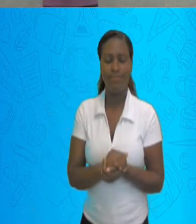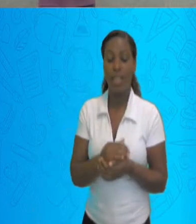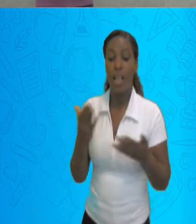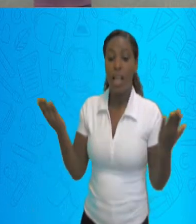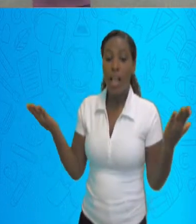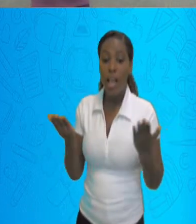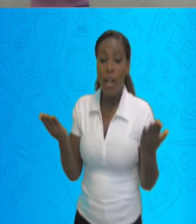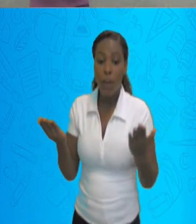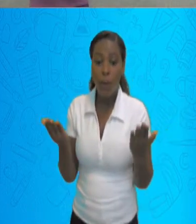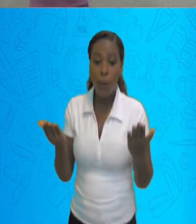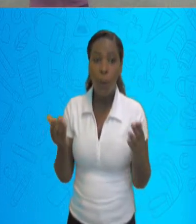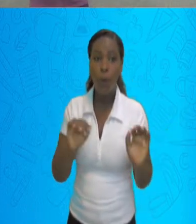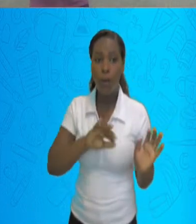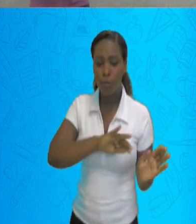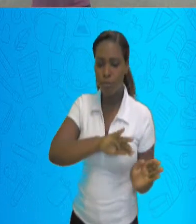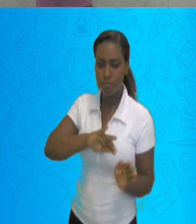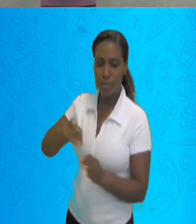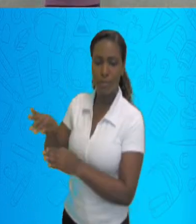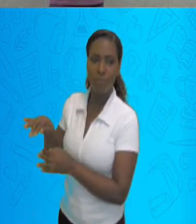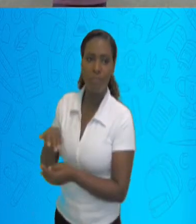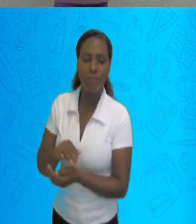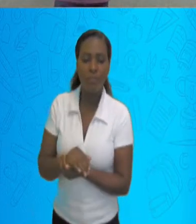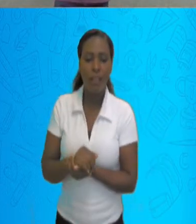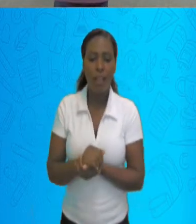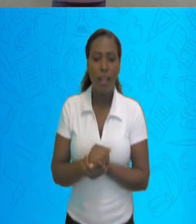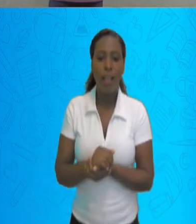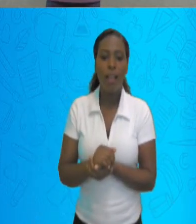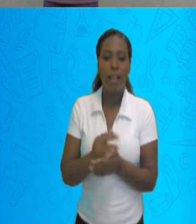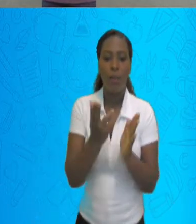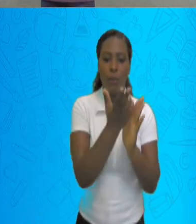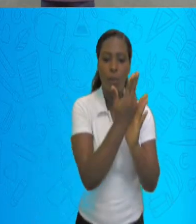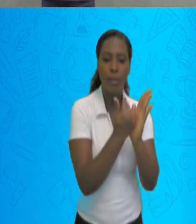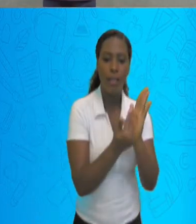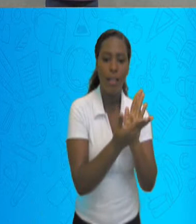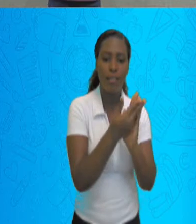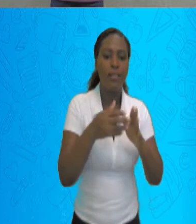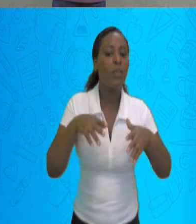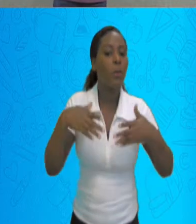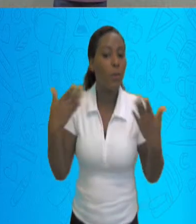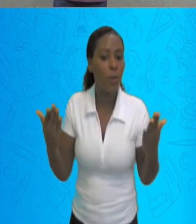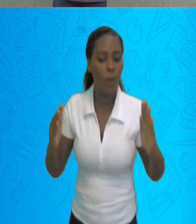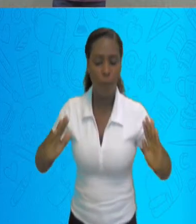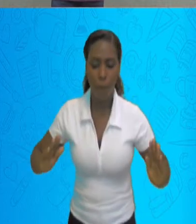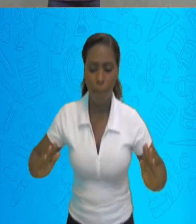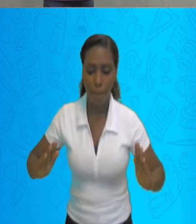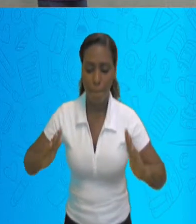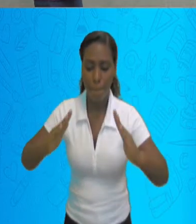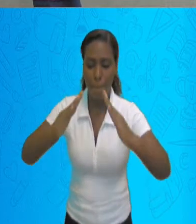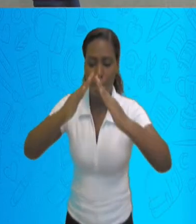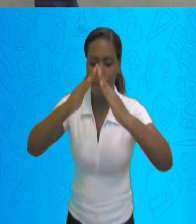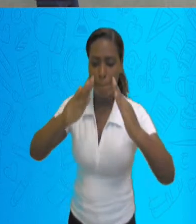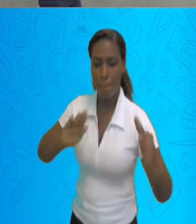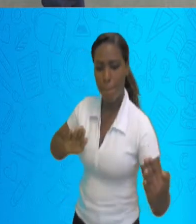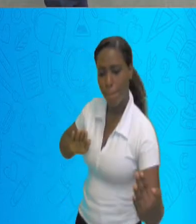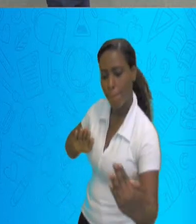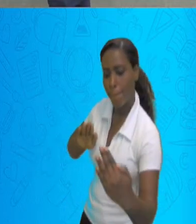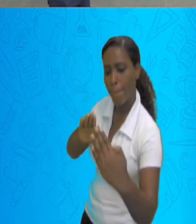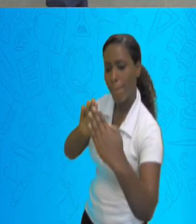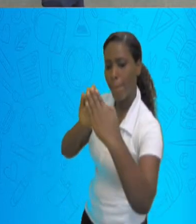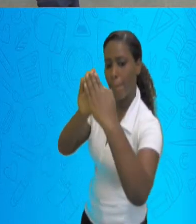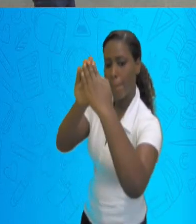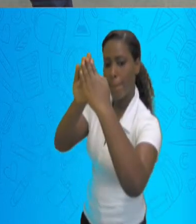Nós então pegamos toda essa informação, né, do que seria faces, arestas e vértices. Agora a gente tem